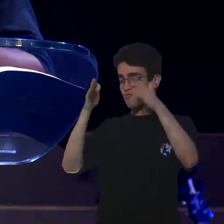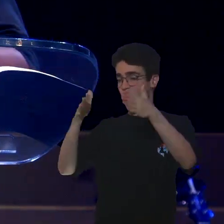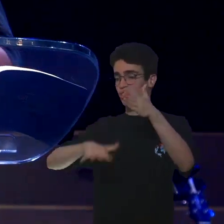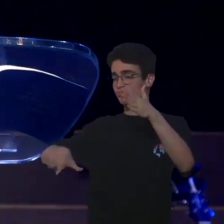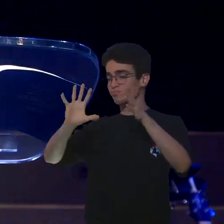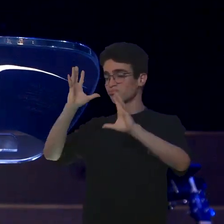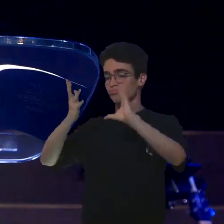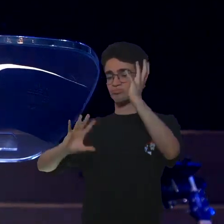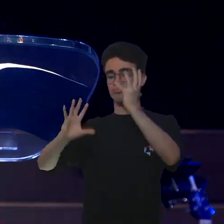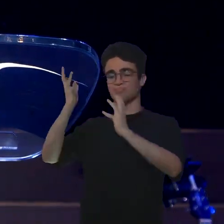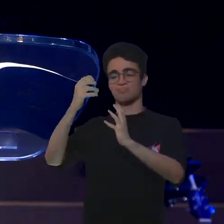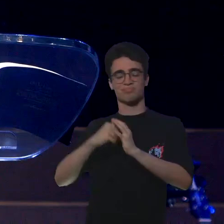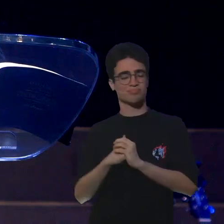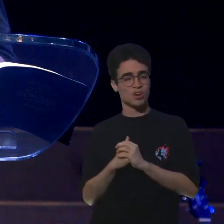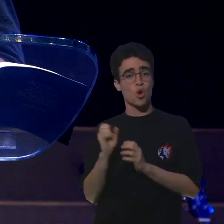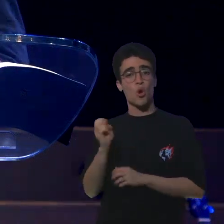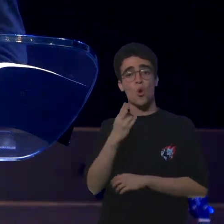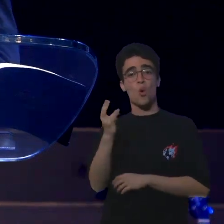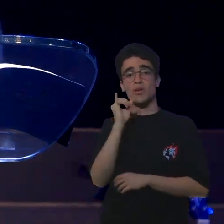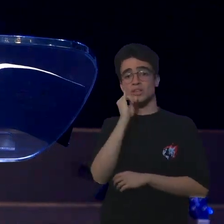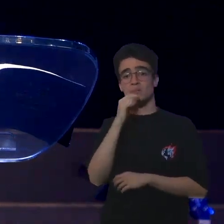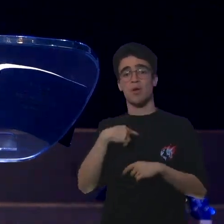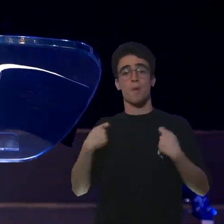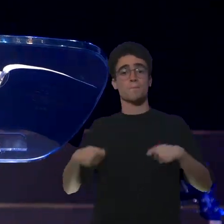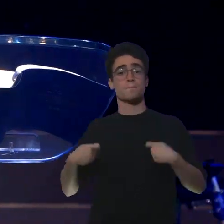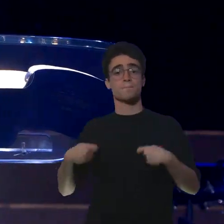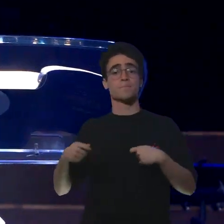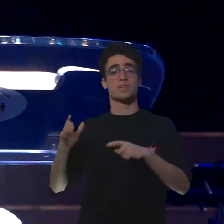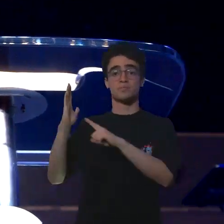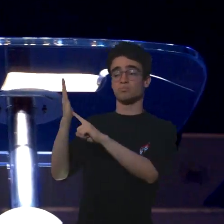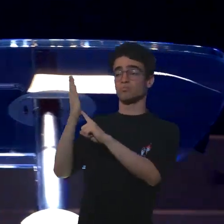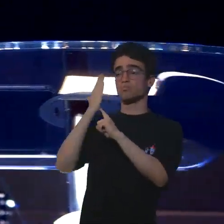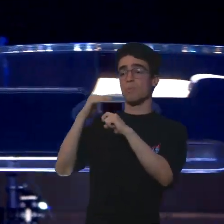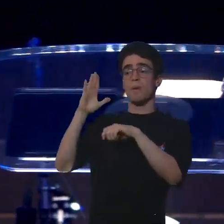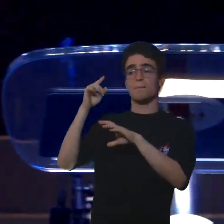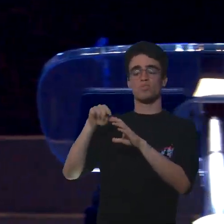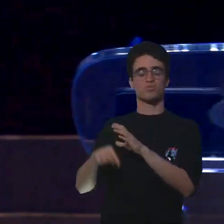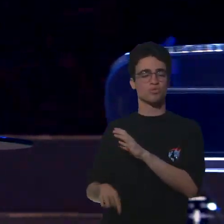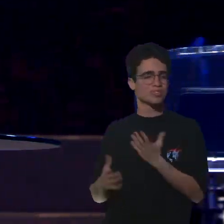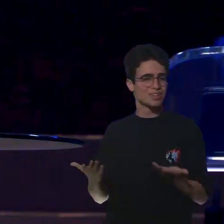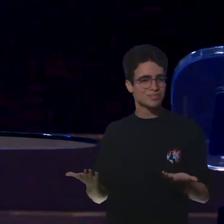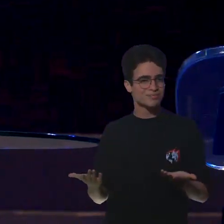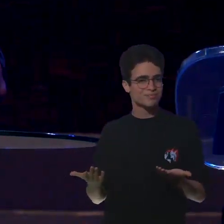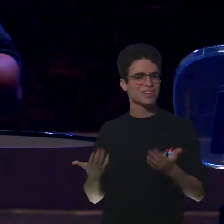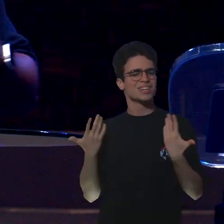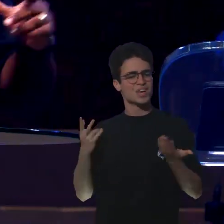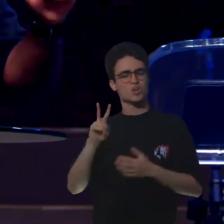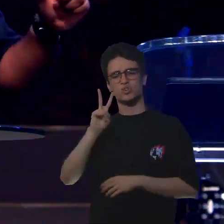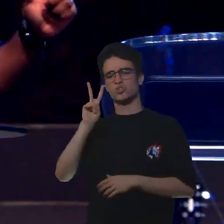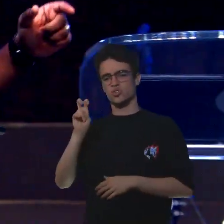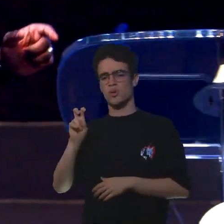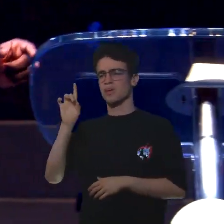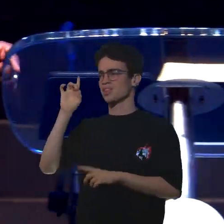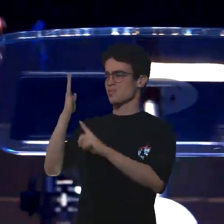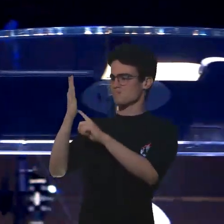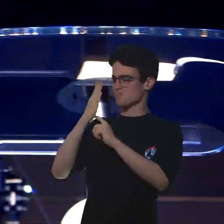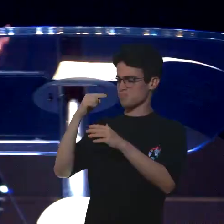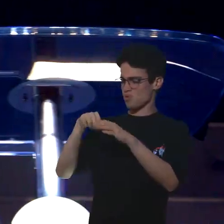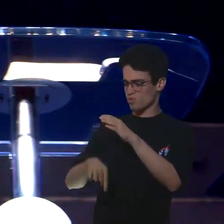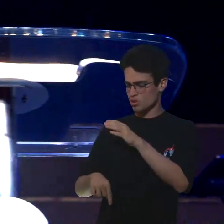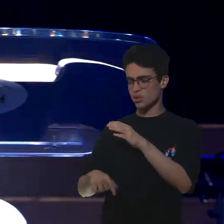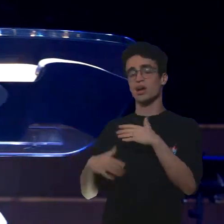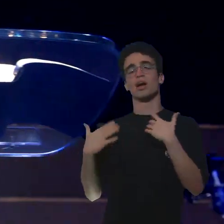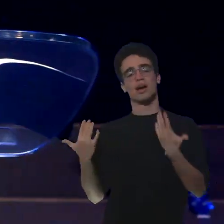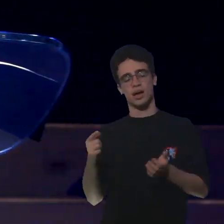circunstâncias ou porque precisamos de uma revelação mais profunda. E falando em revelação mais profunda, aqueles discípulos